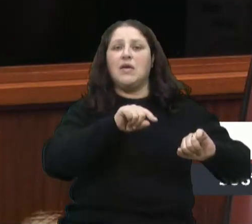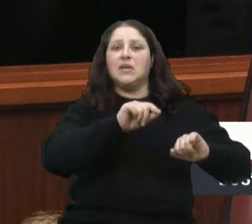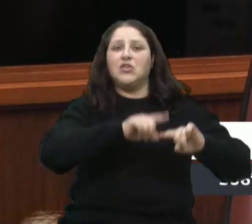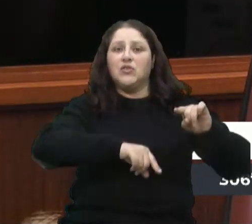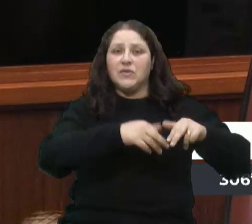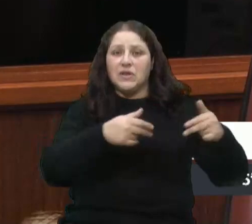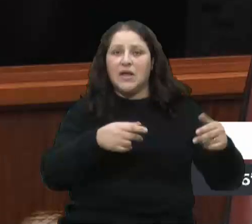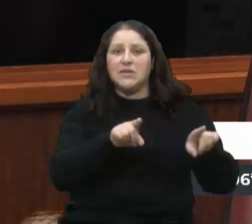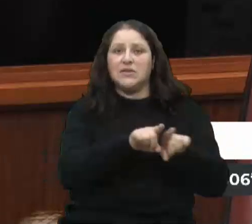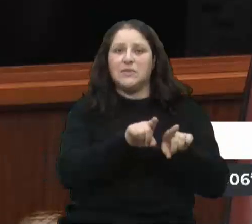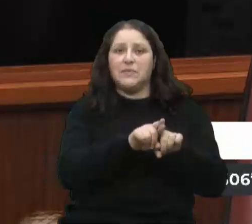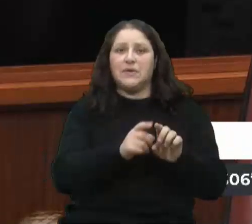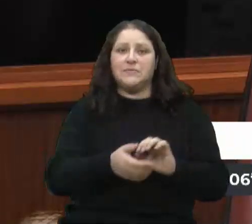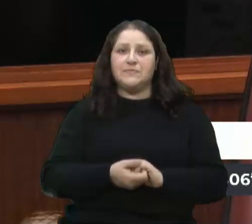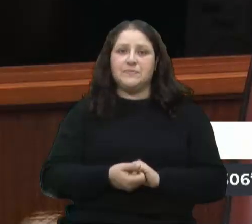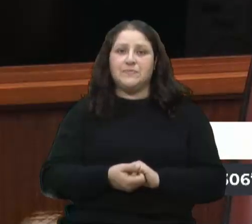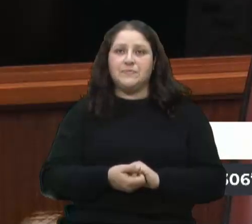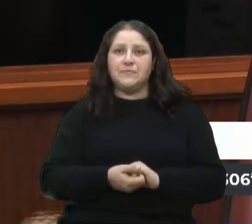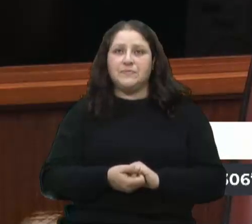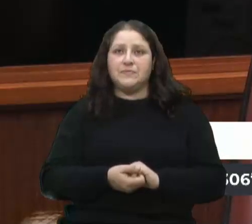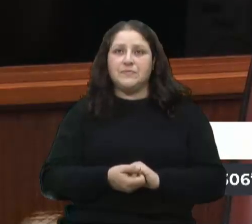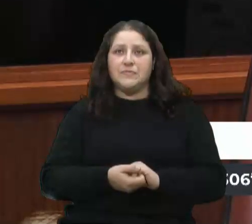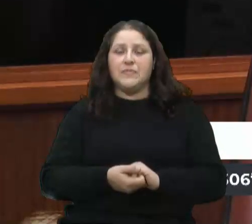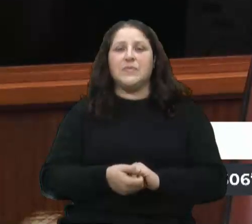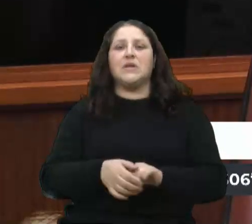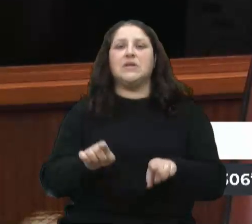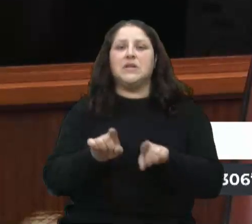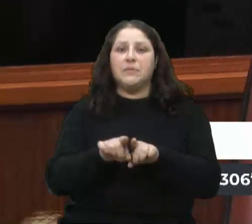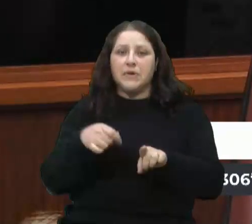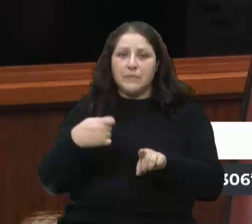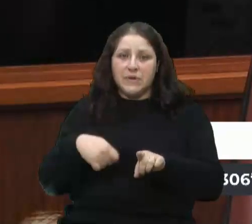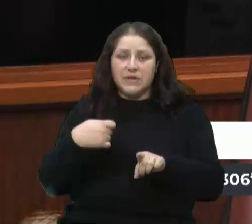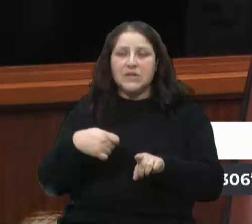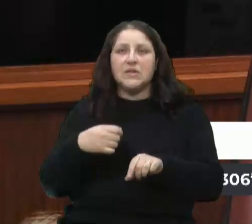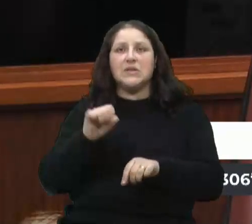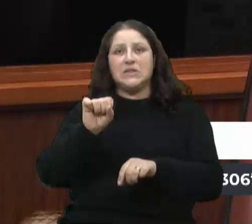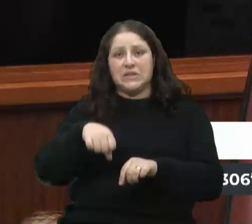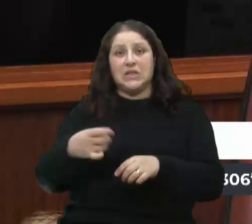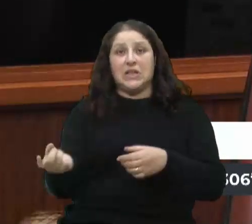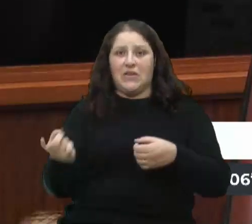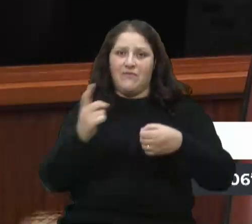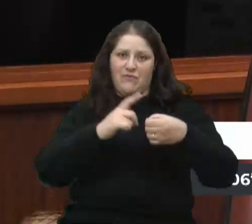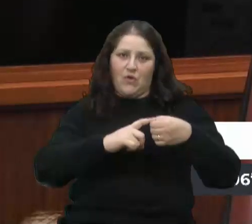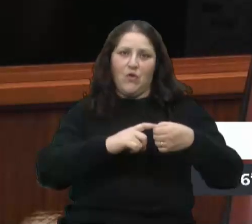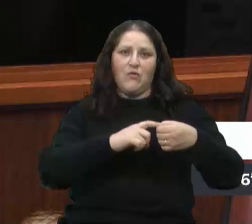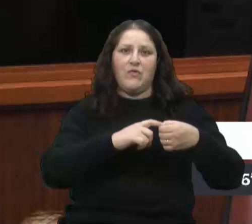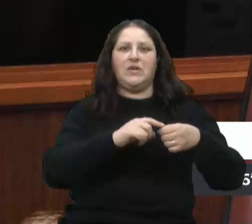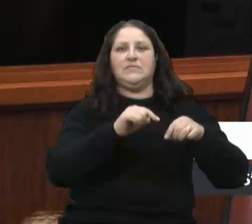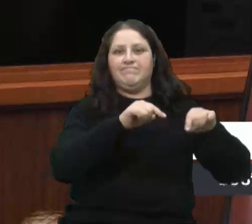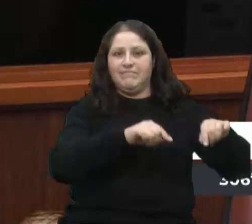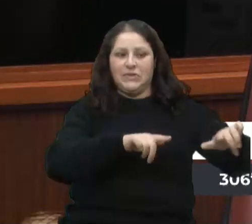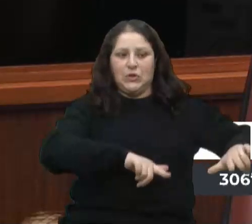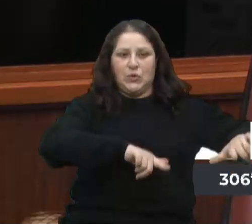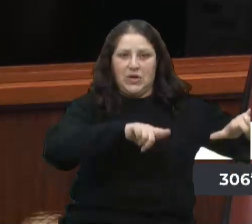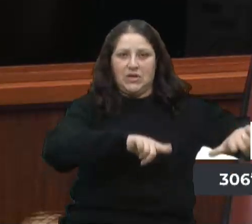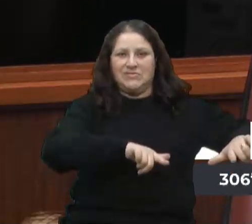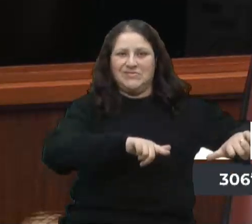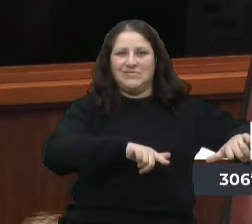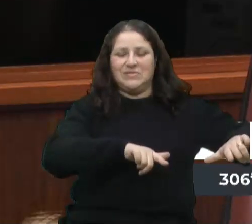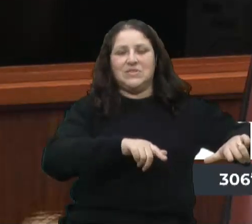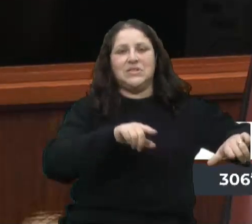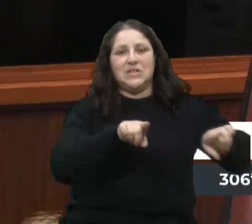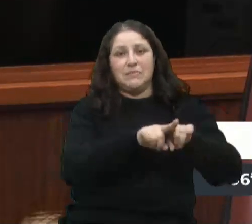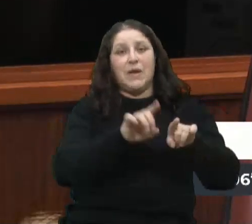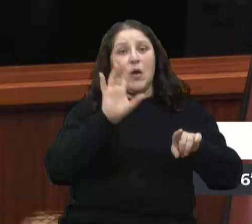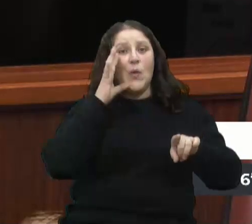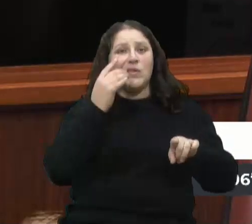atividades também. E tenha e que, sim, que devolva, então, e que faça a coisa